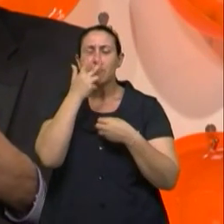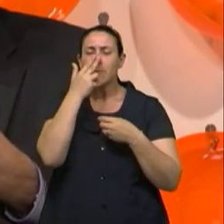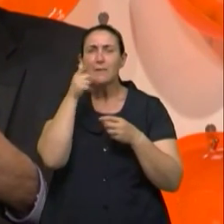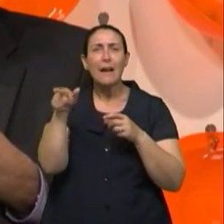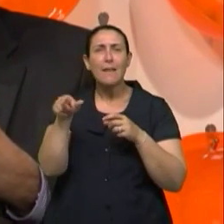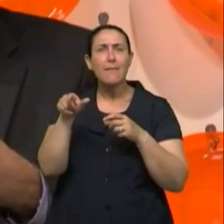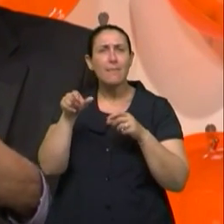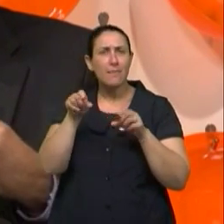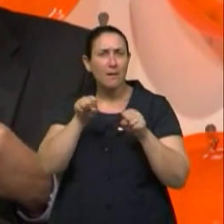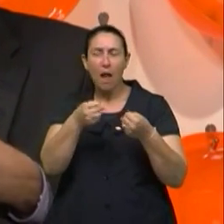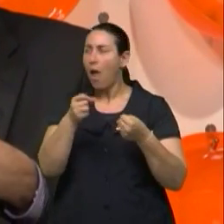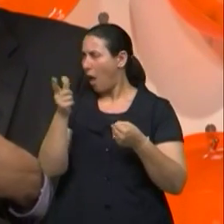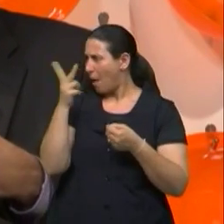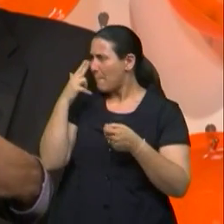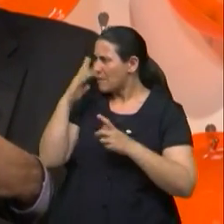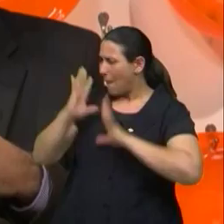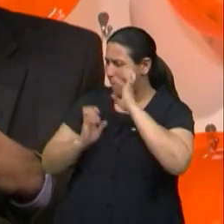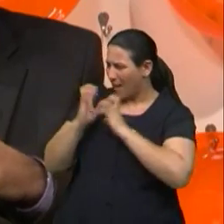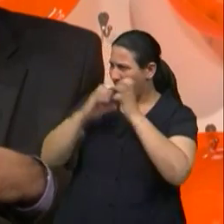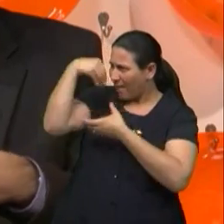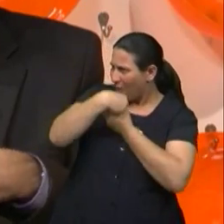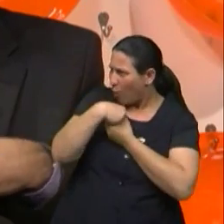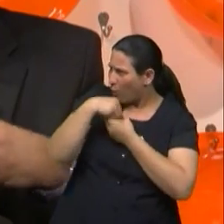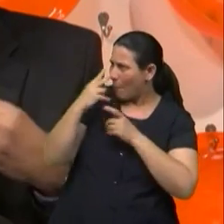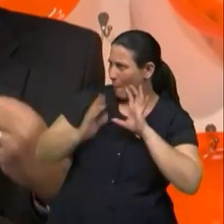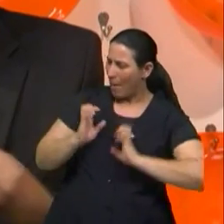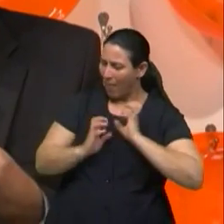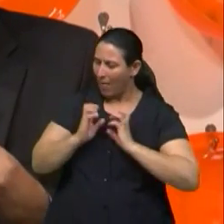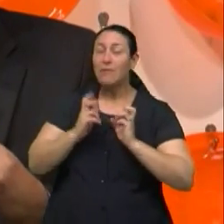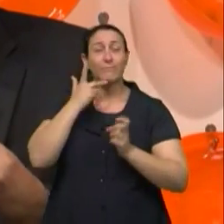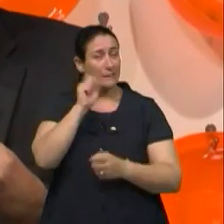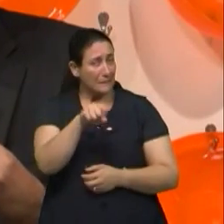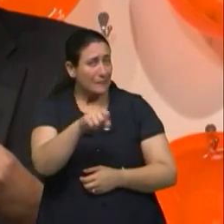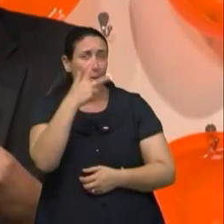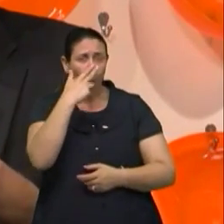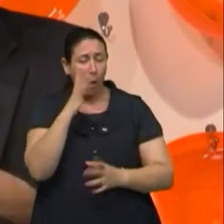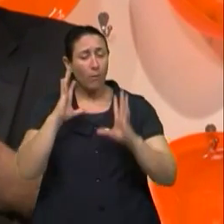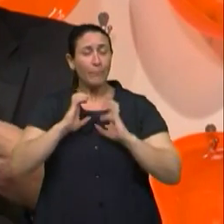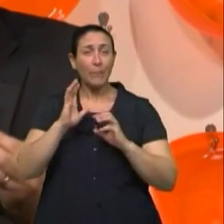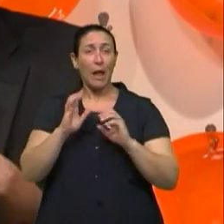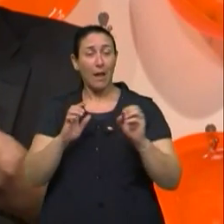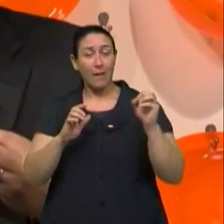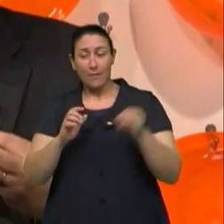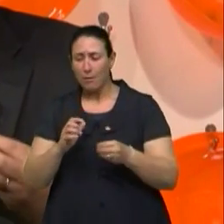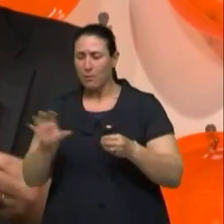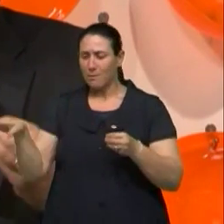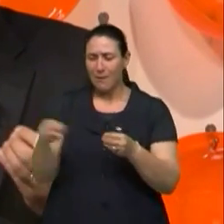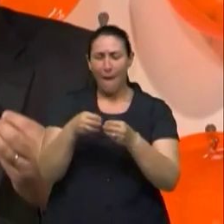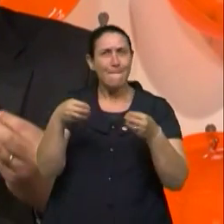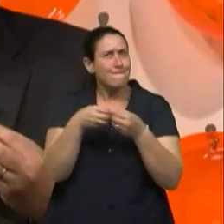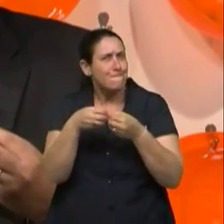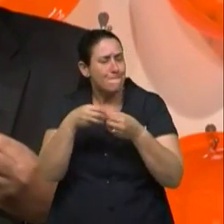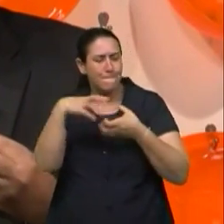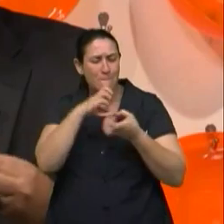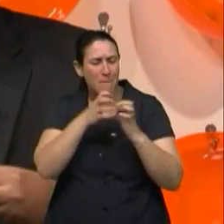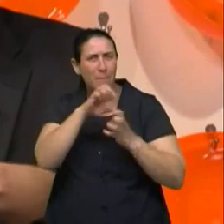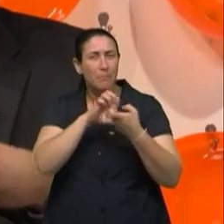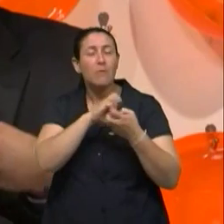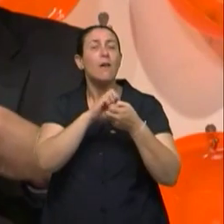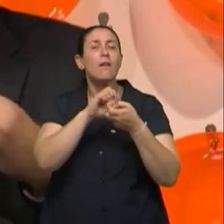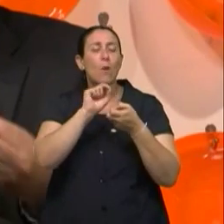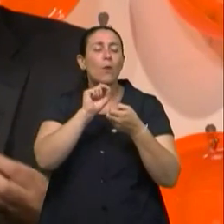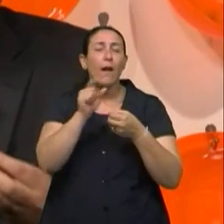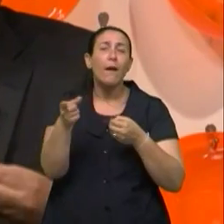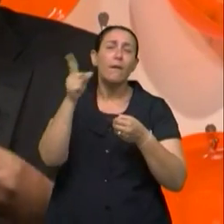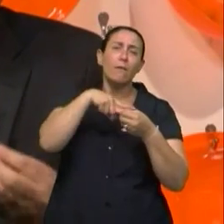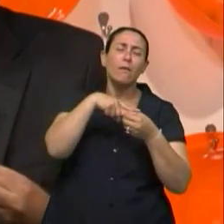tentativa... É uma briga interna, um conflito. Exatamente, exatamente. E essa briga interna gera um cansaço, digamos assim,